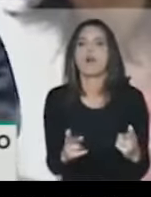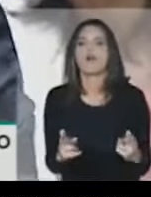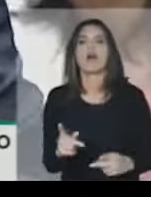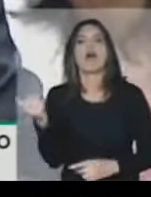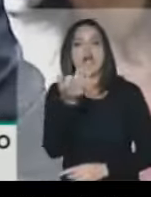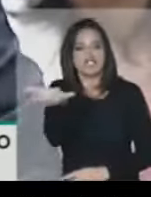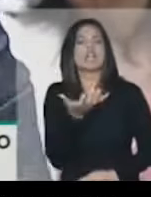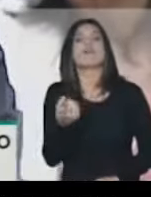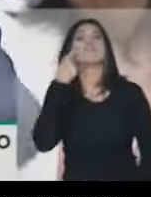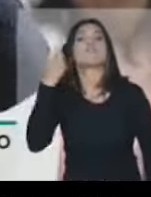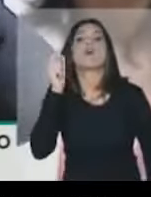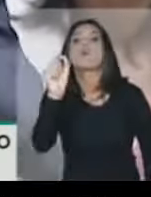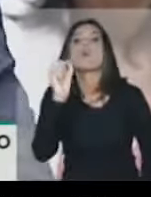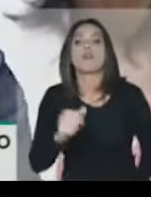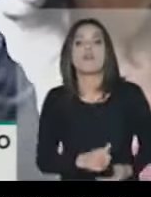Queremos ver